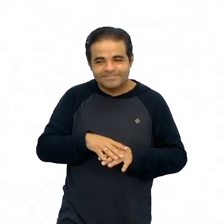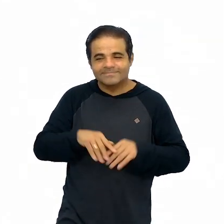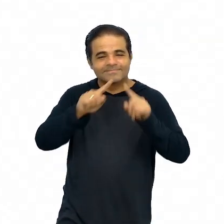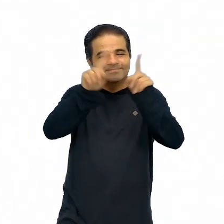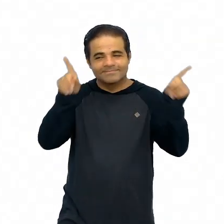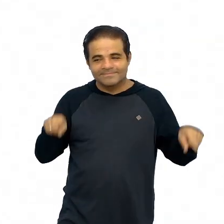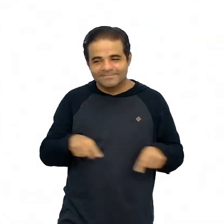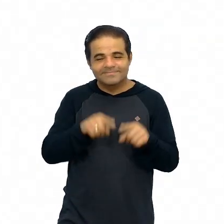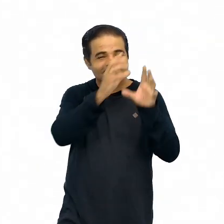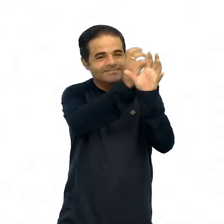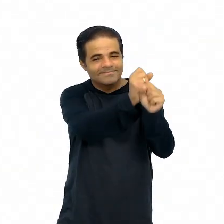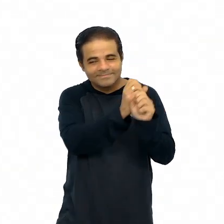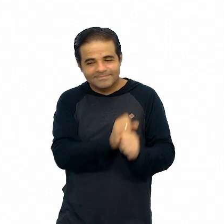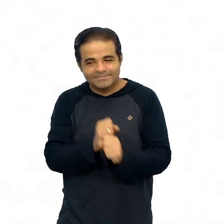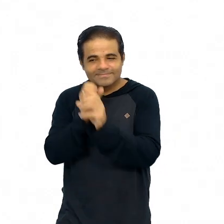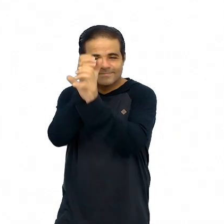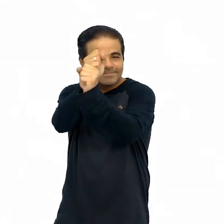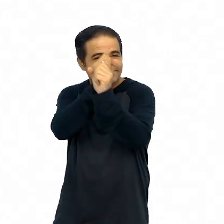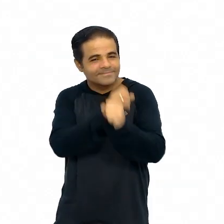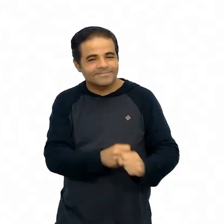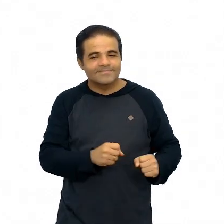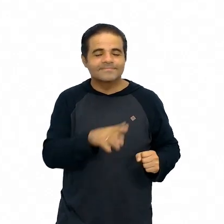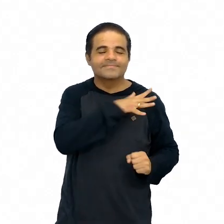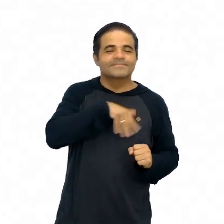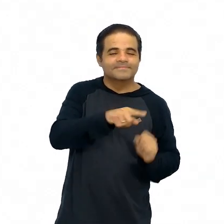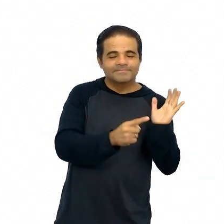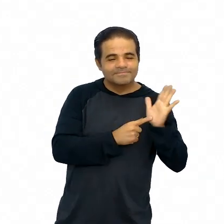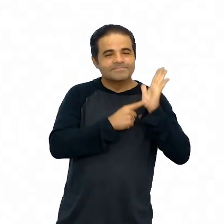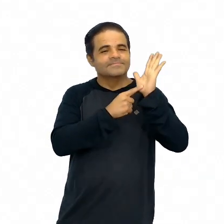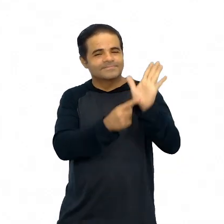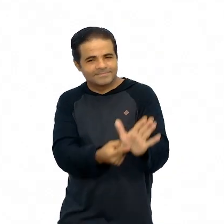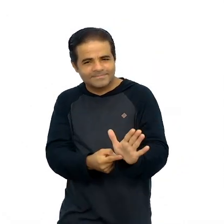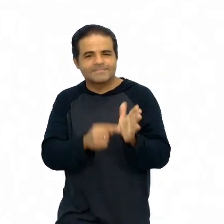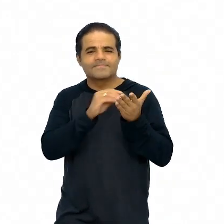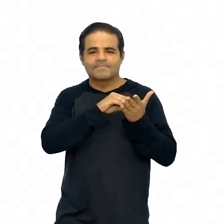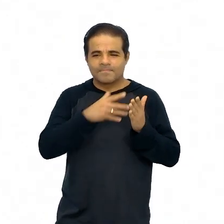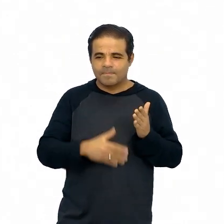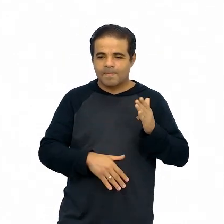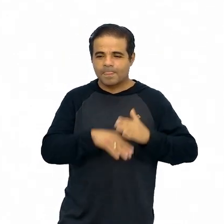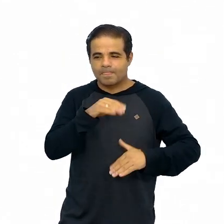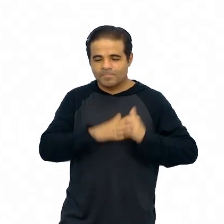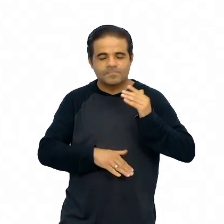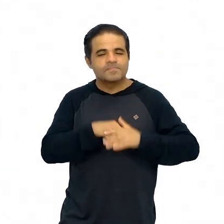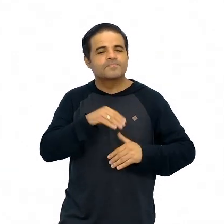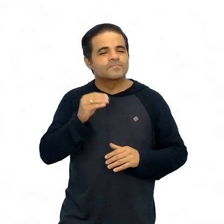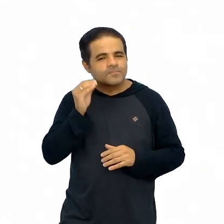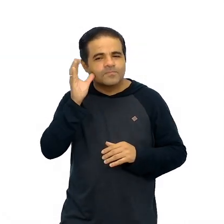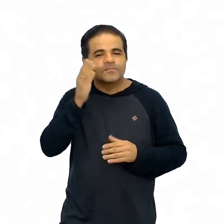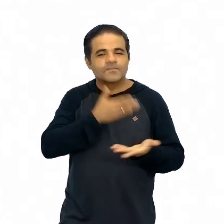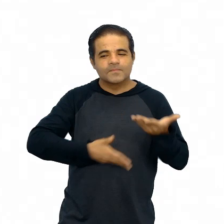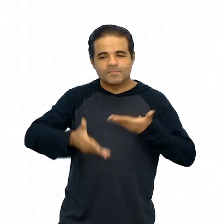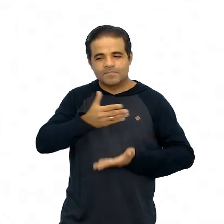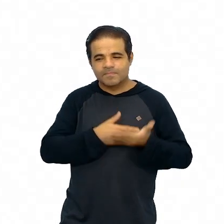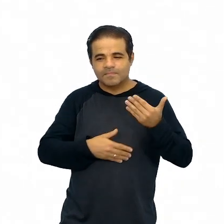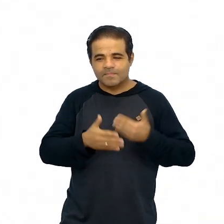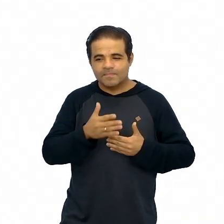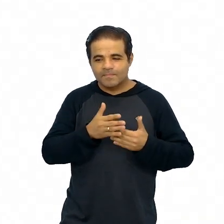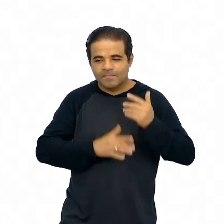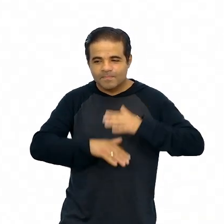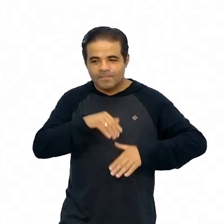retângulo. Por quê? Porque o teorema de Pitágoras é uma dessas relações métricas do